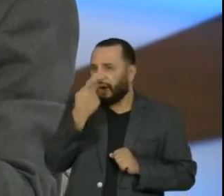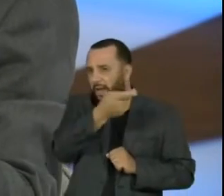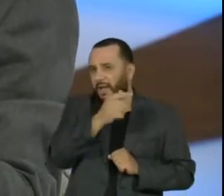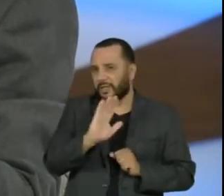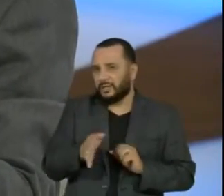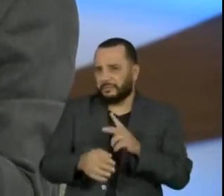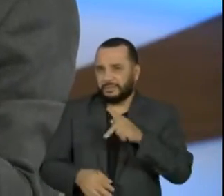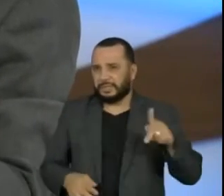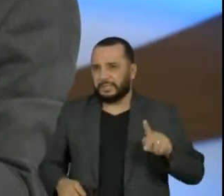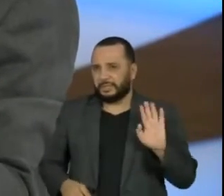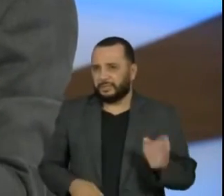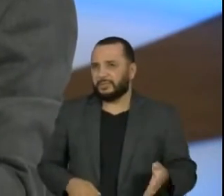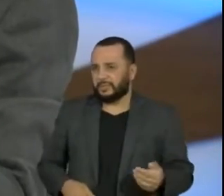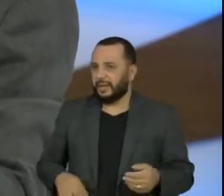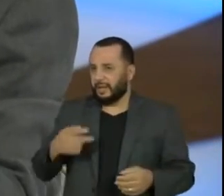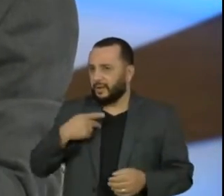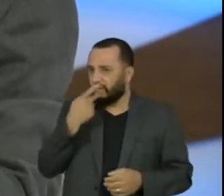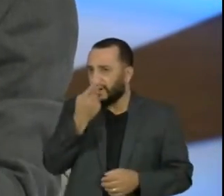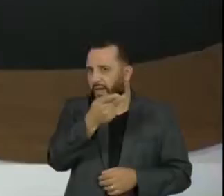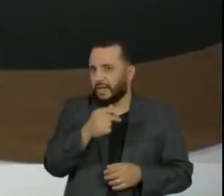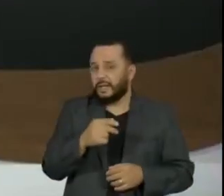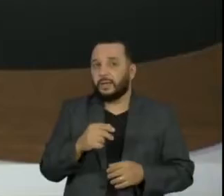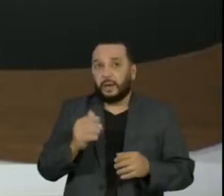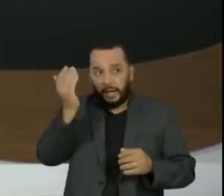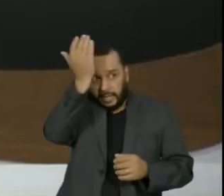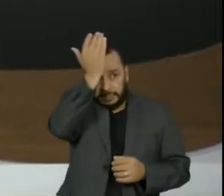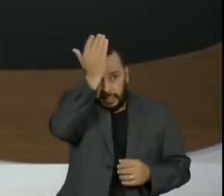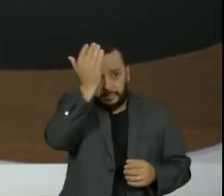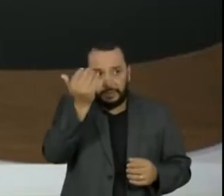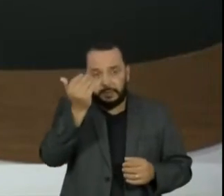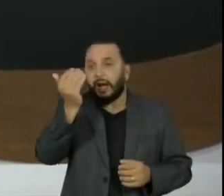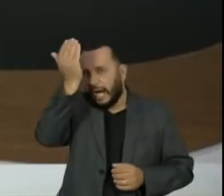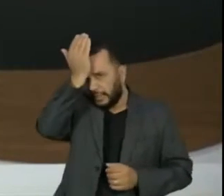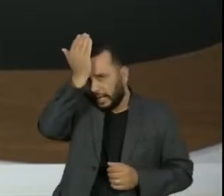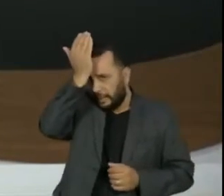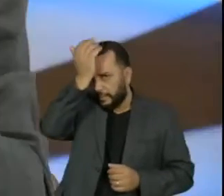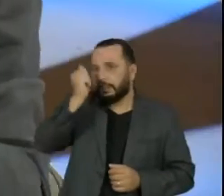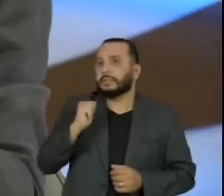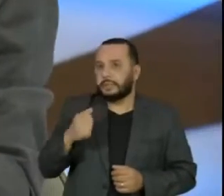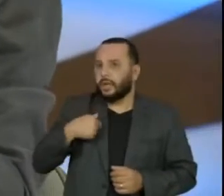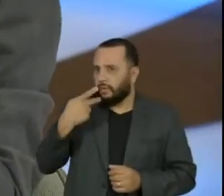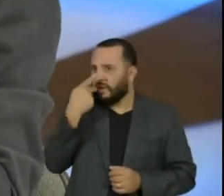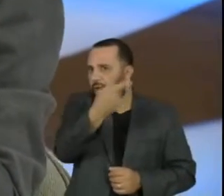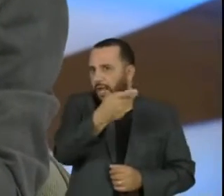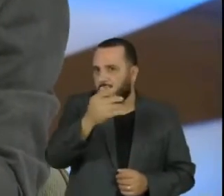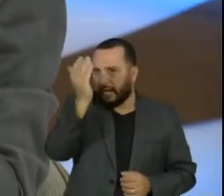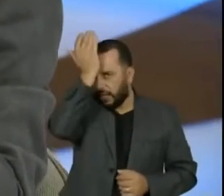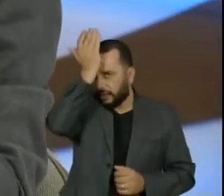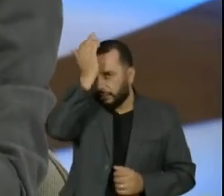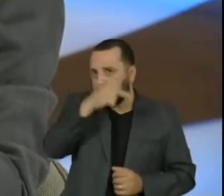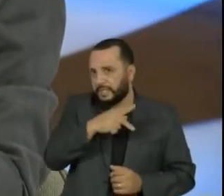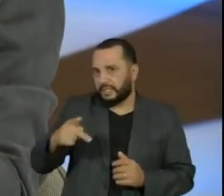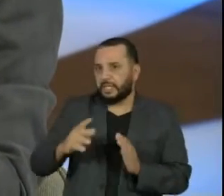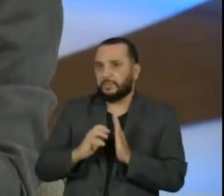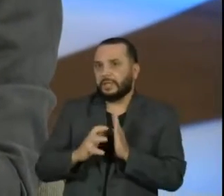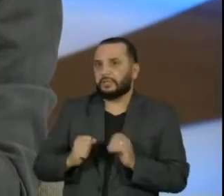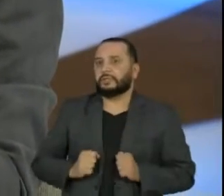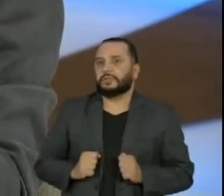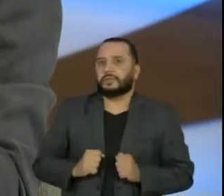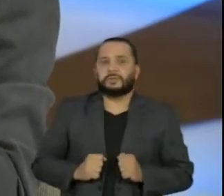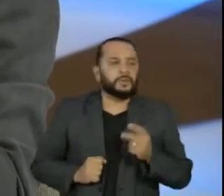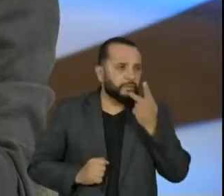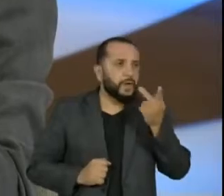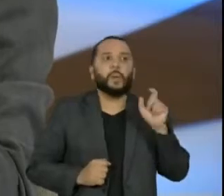gente? E disse isso ao presidente. Ao presidente Kassab ou ao Bolsonaro? Kassab. Eu disse isso ao presidente. O senhor disse então, o que